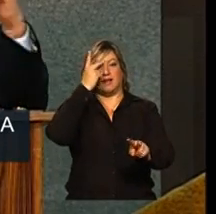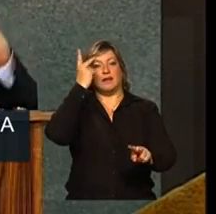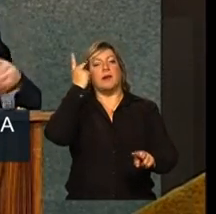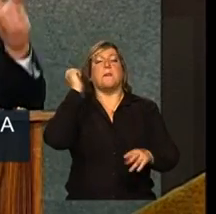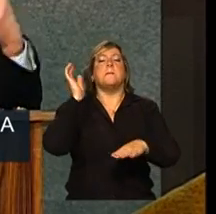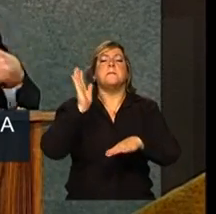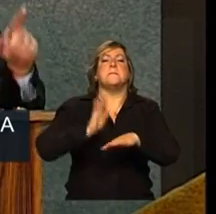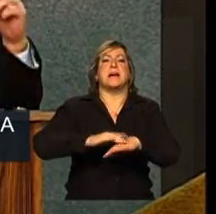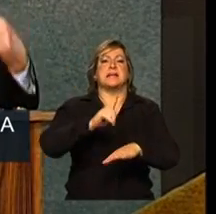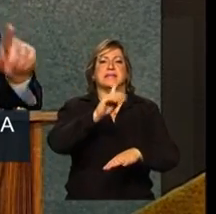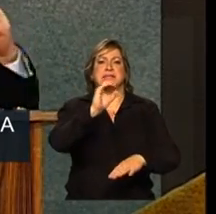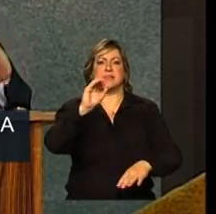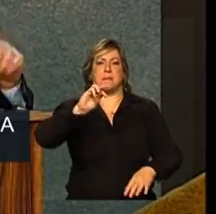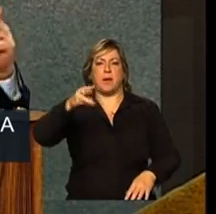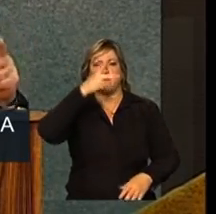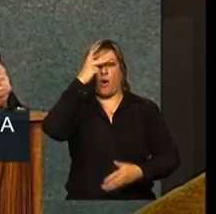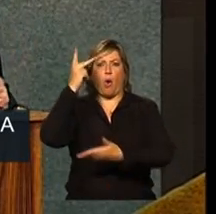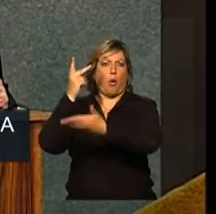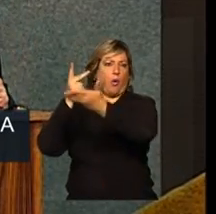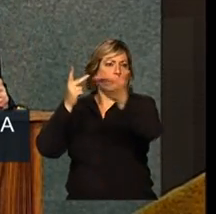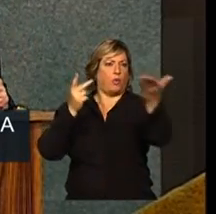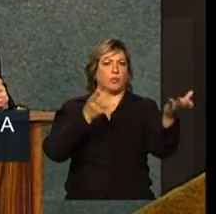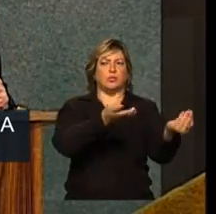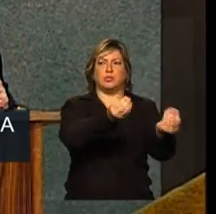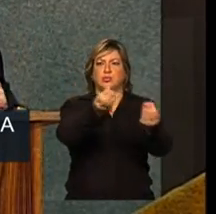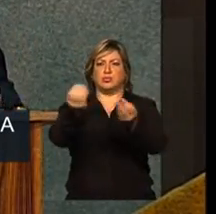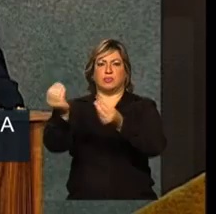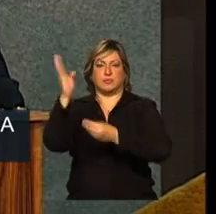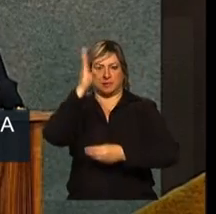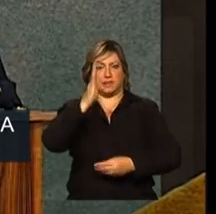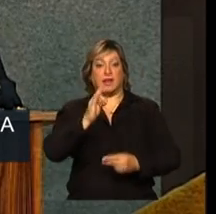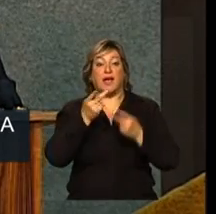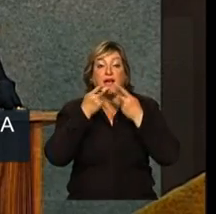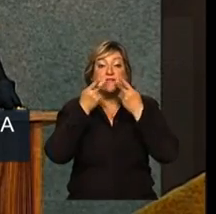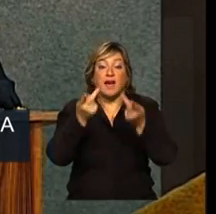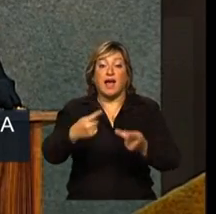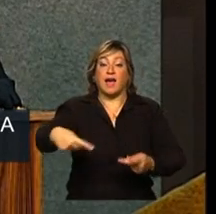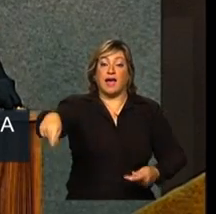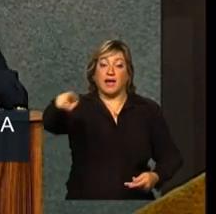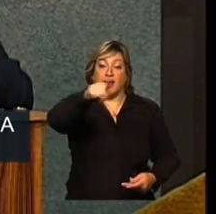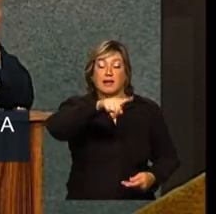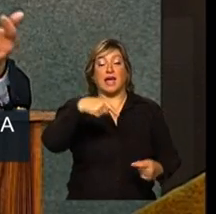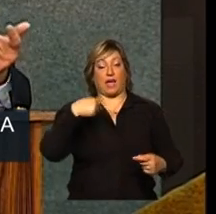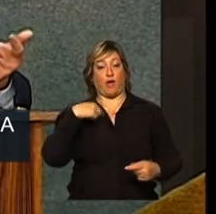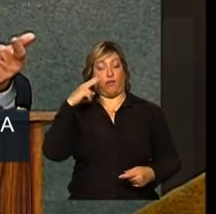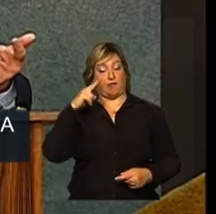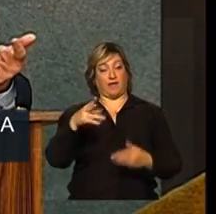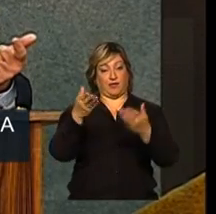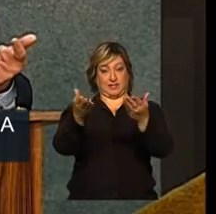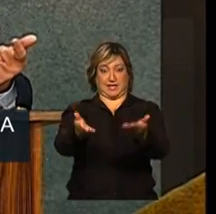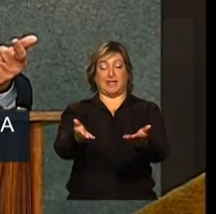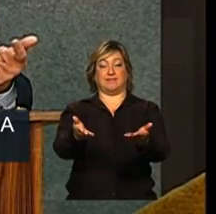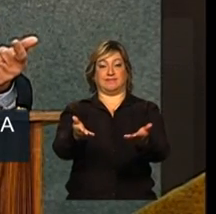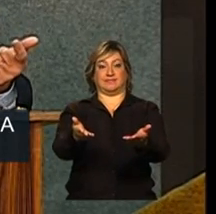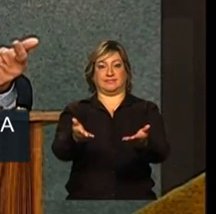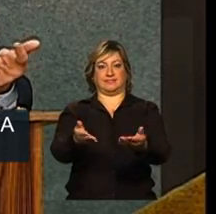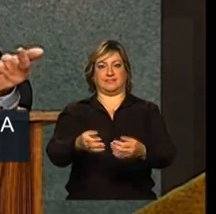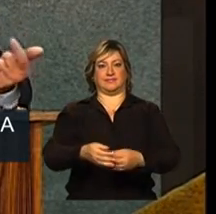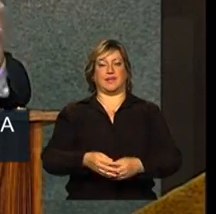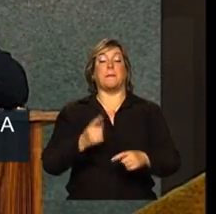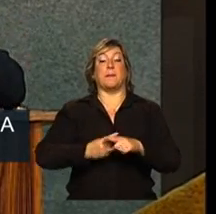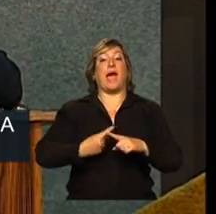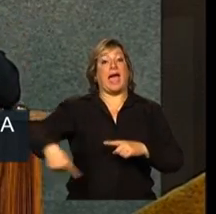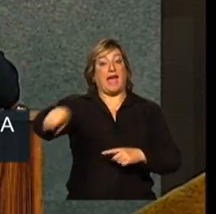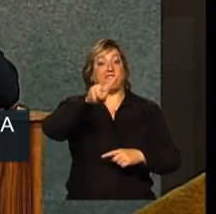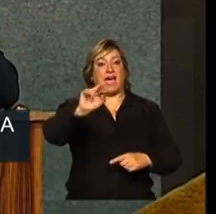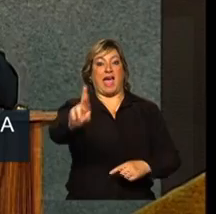mais de 100 milhões de outros brasileiros e dizer para eles, eu vejo você, porque eles